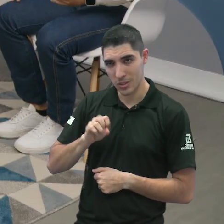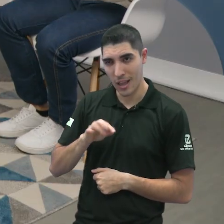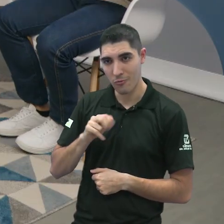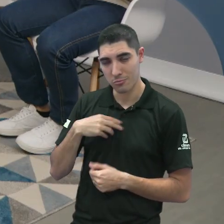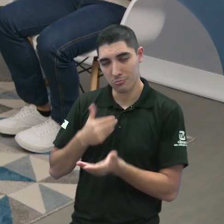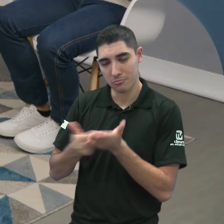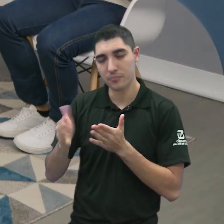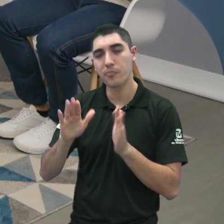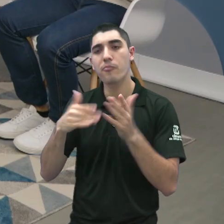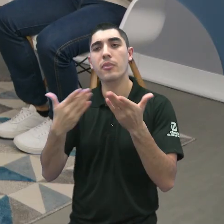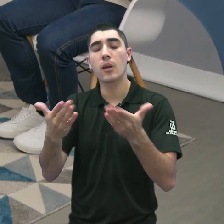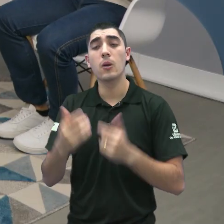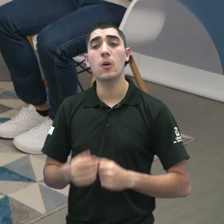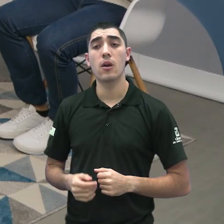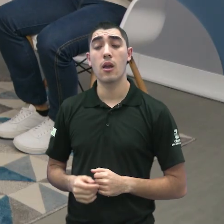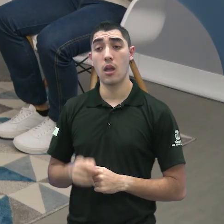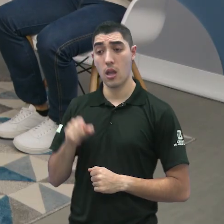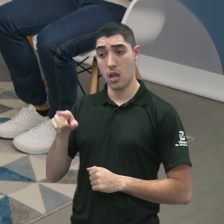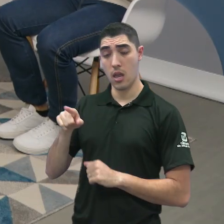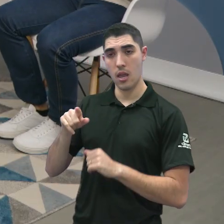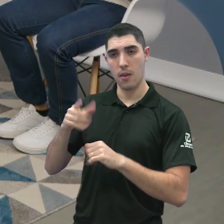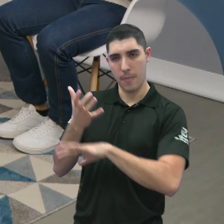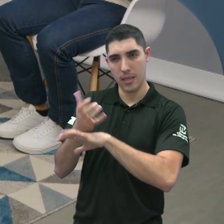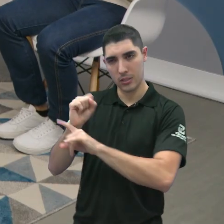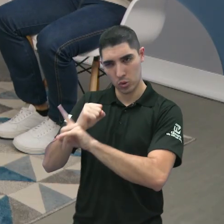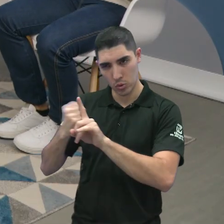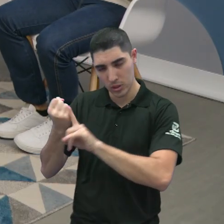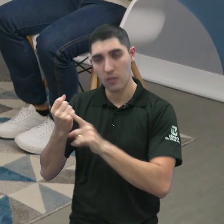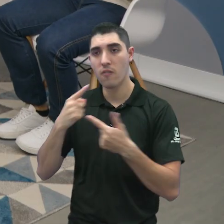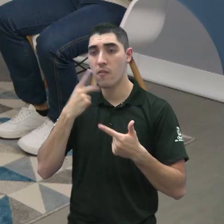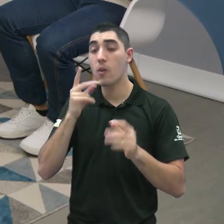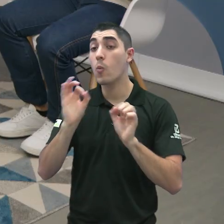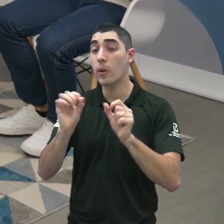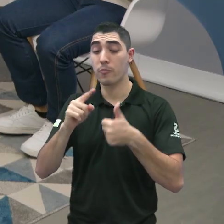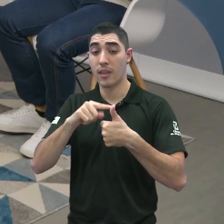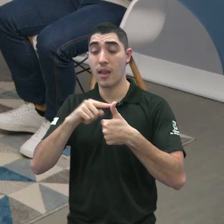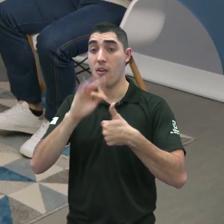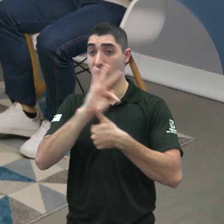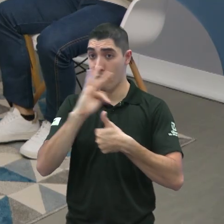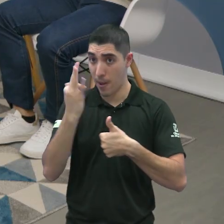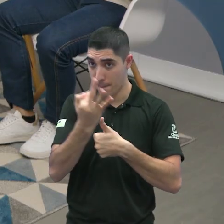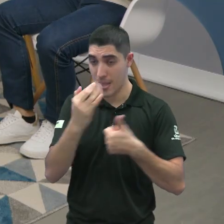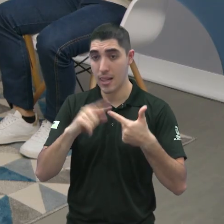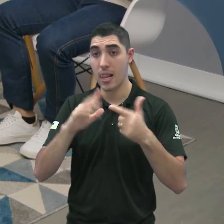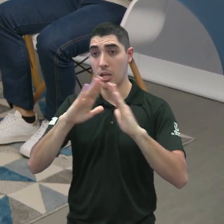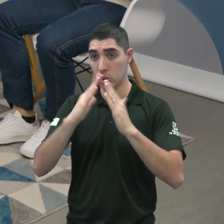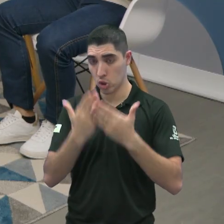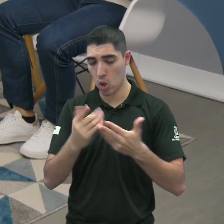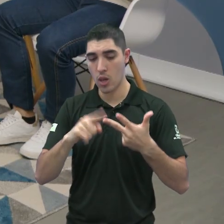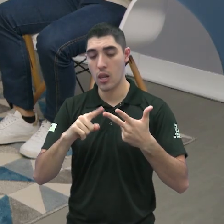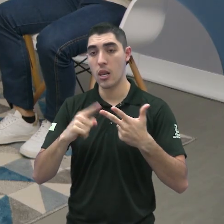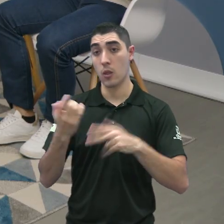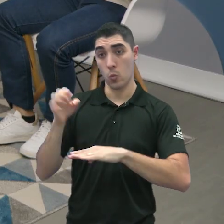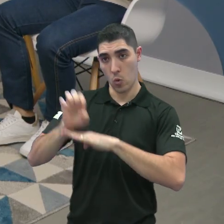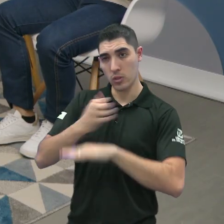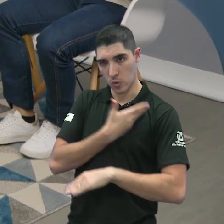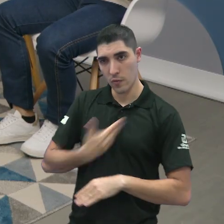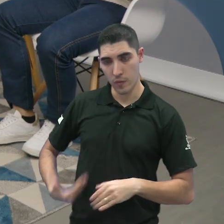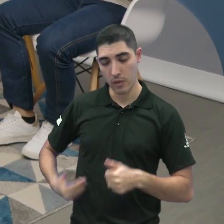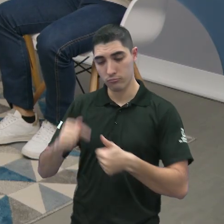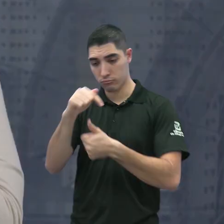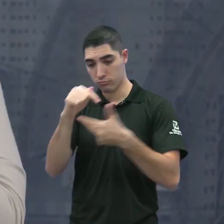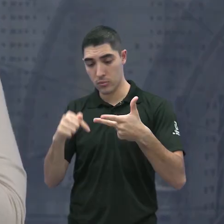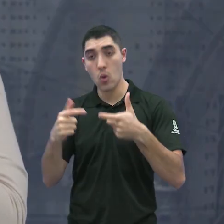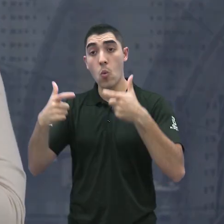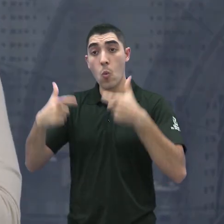na filosofia quanto na sociologia, né, fala-se que a família, a escola, o Estado, né, são instituições de reprodução social,